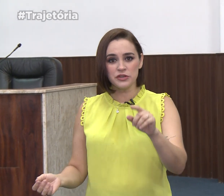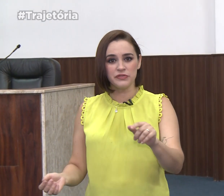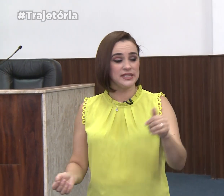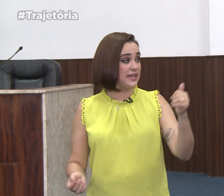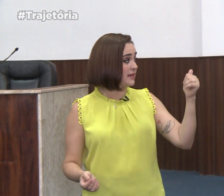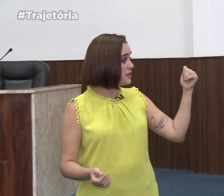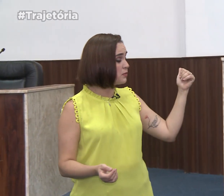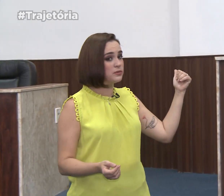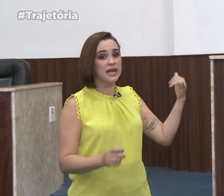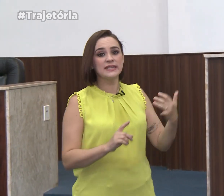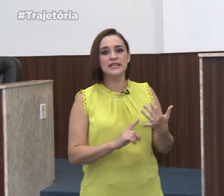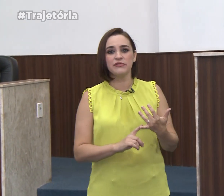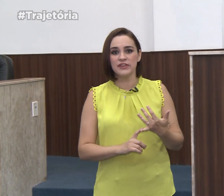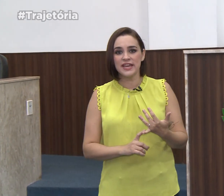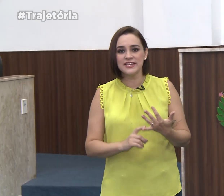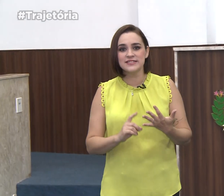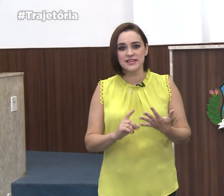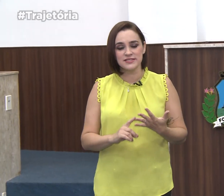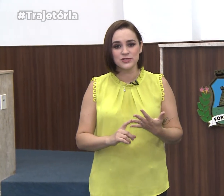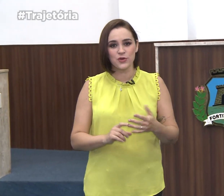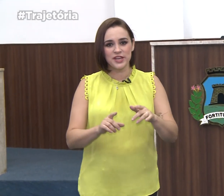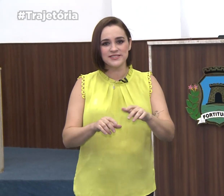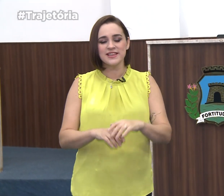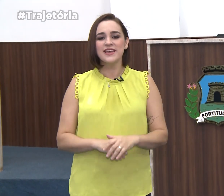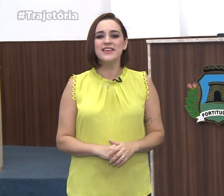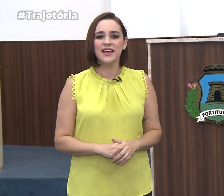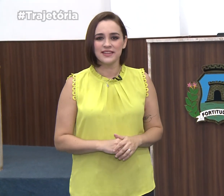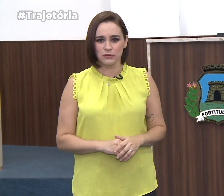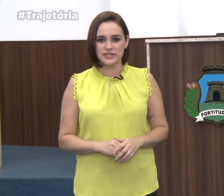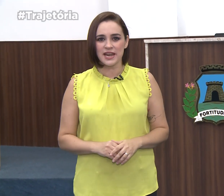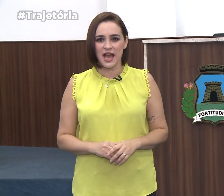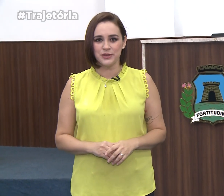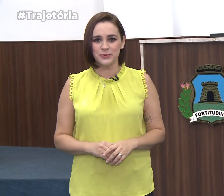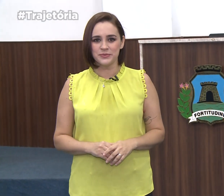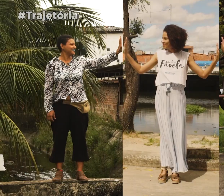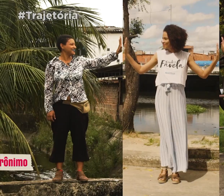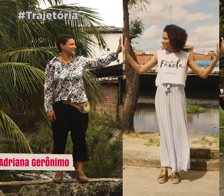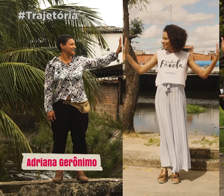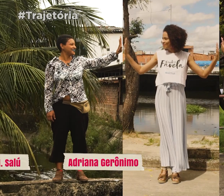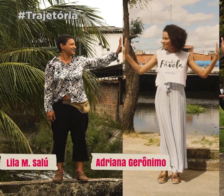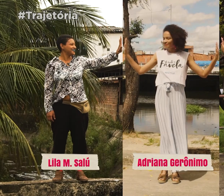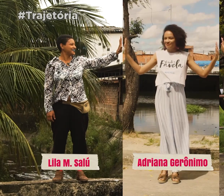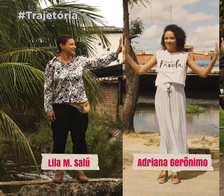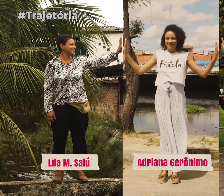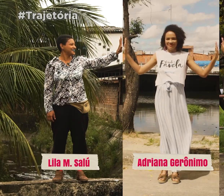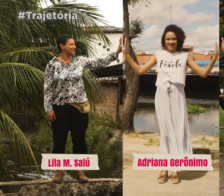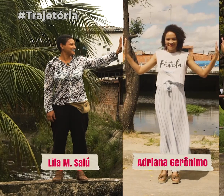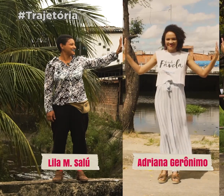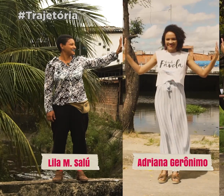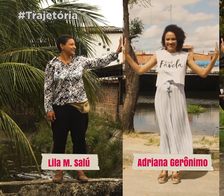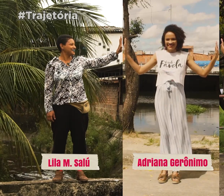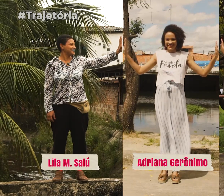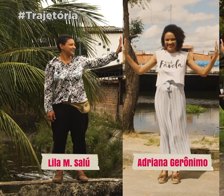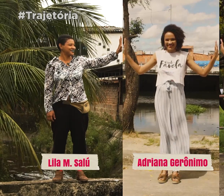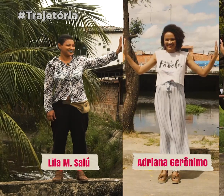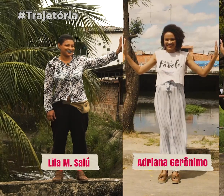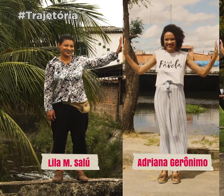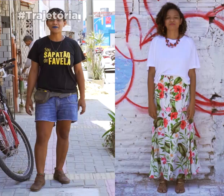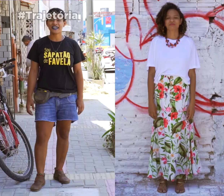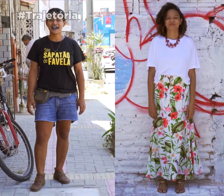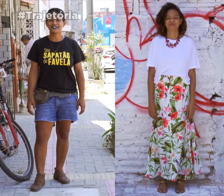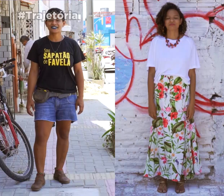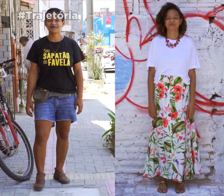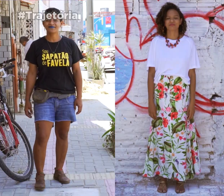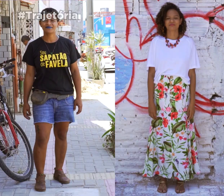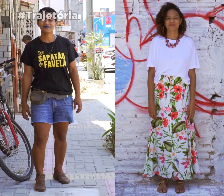então, dividem a tribuna, deveres, decisões e até o salário. Elas são Lila, Adriana e Louise.